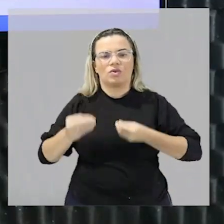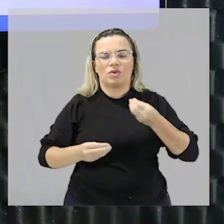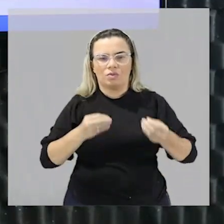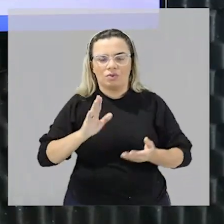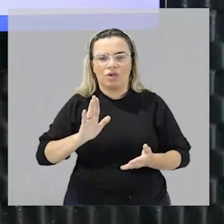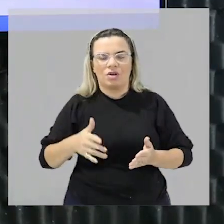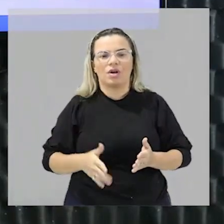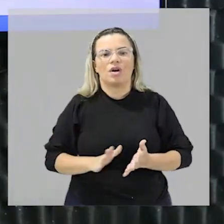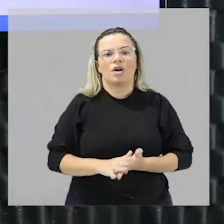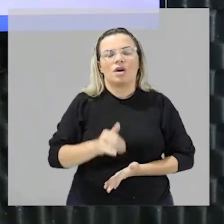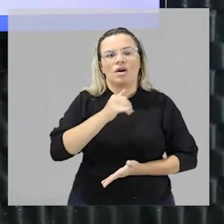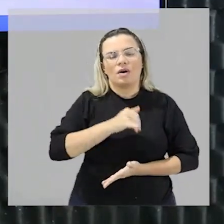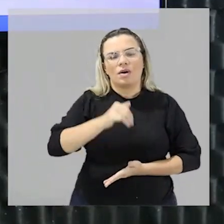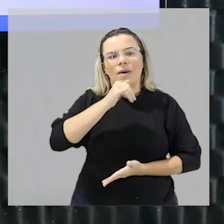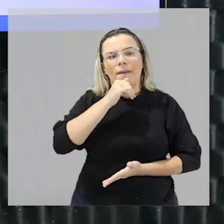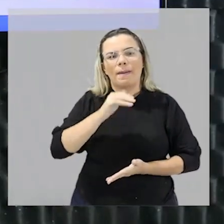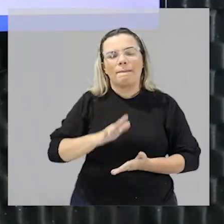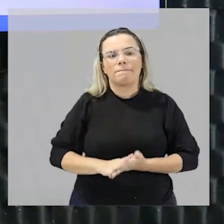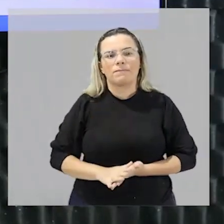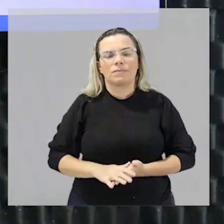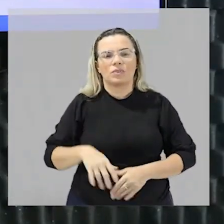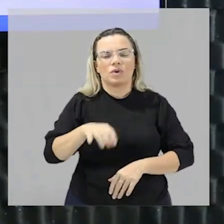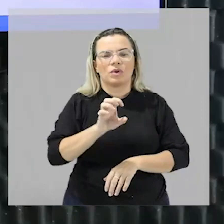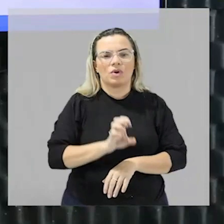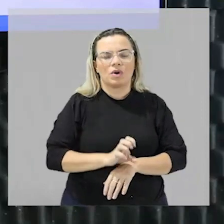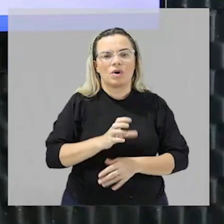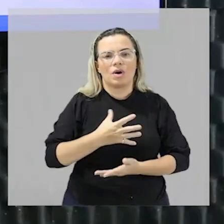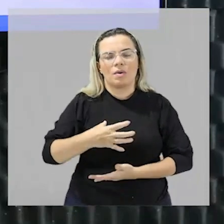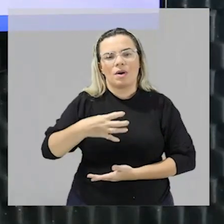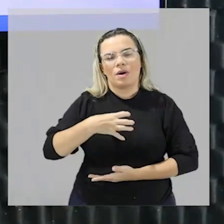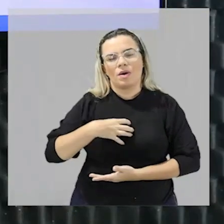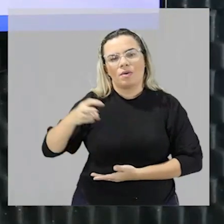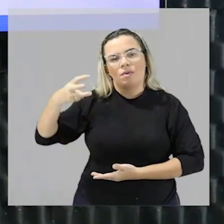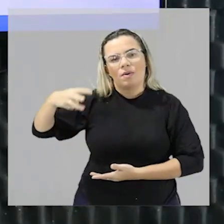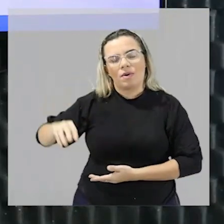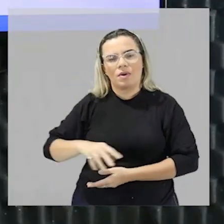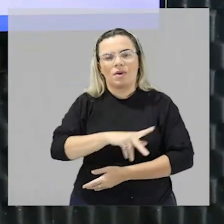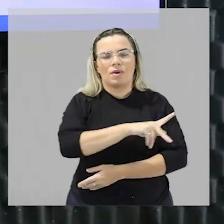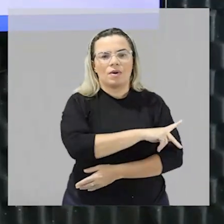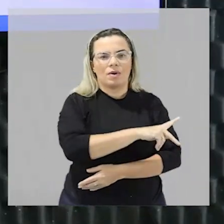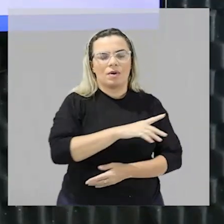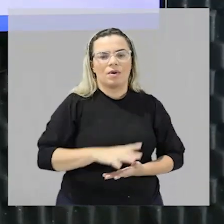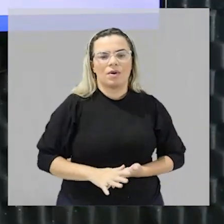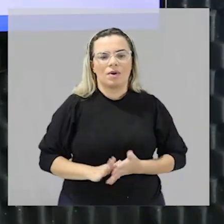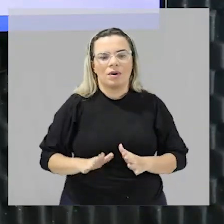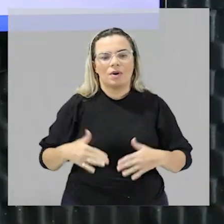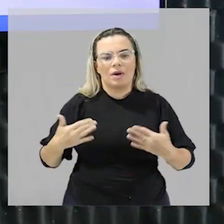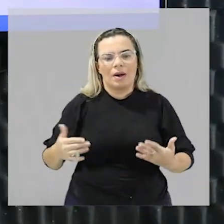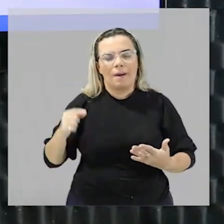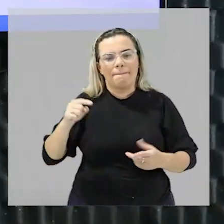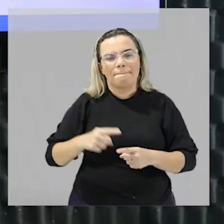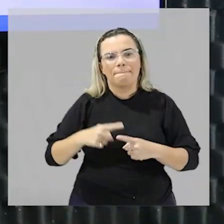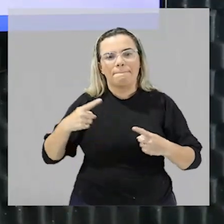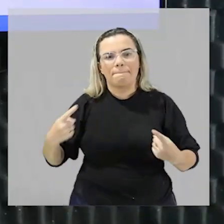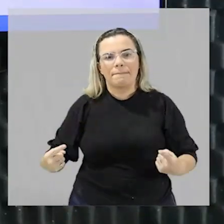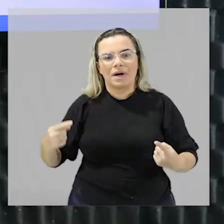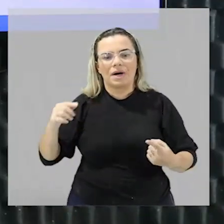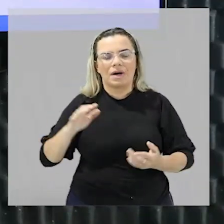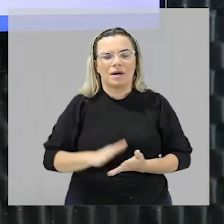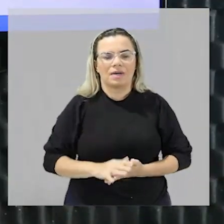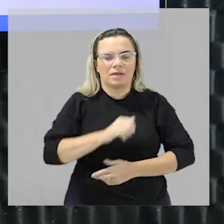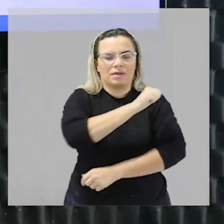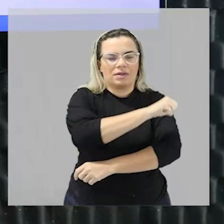pouco da Bahia, do Maranhão, no Piauí. Mas no Rio de Janeiro, você não tem uma presença popular nesse processo ou nesse projeto